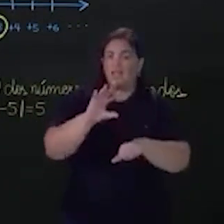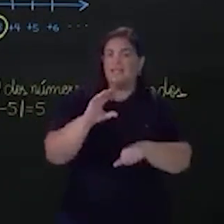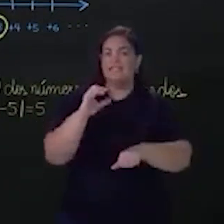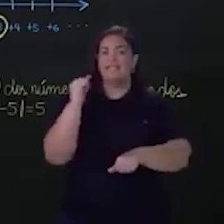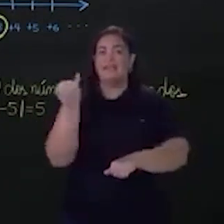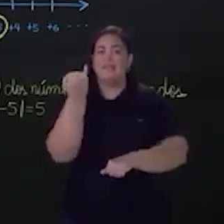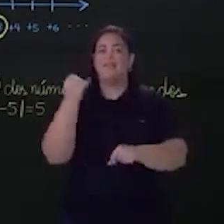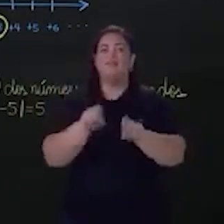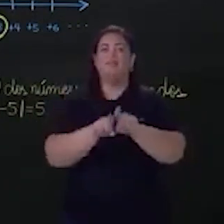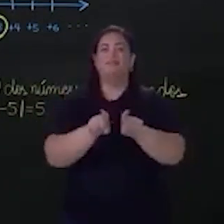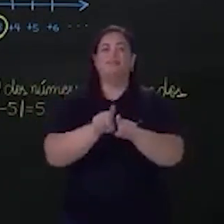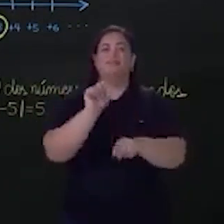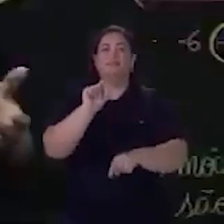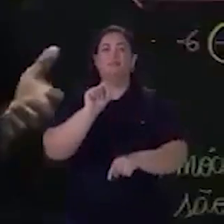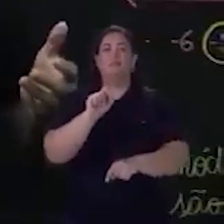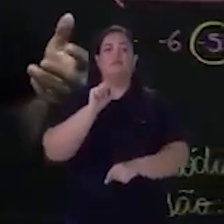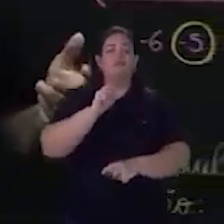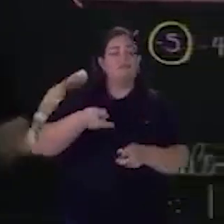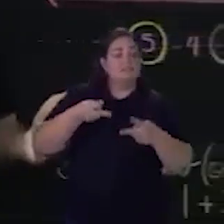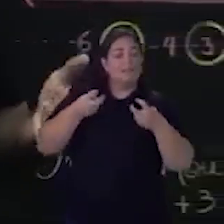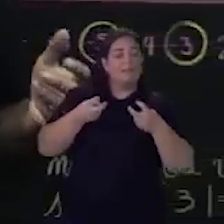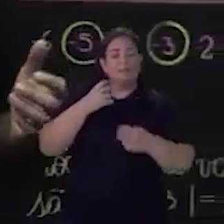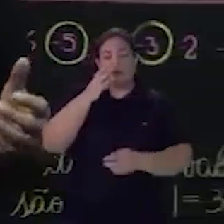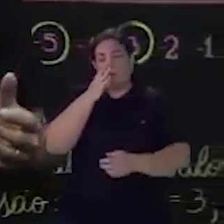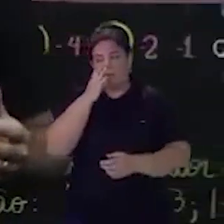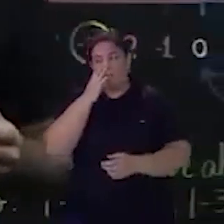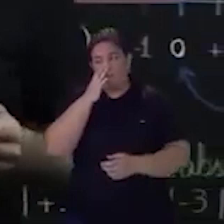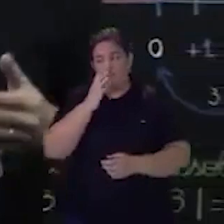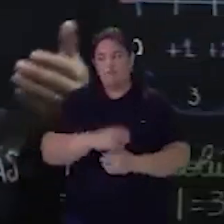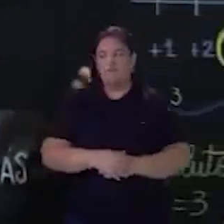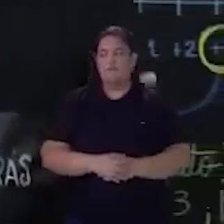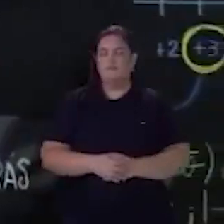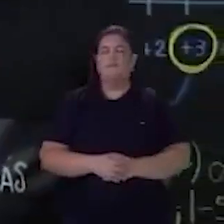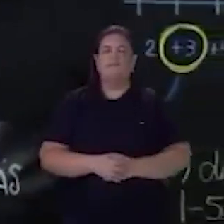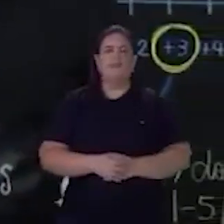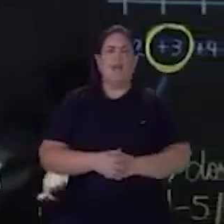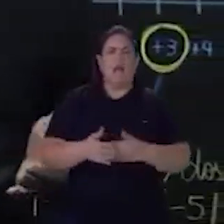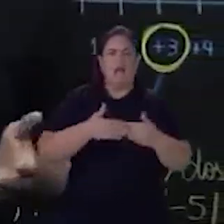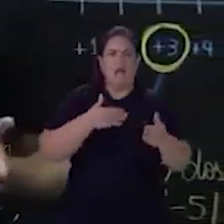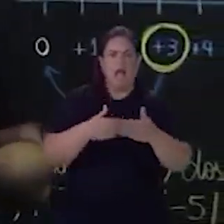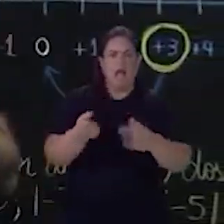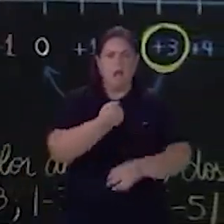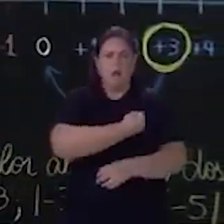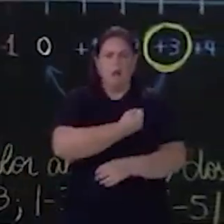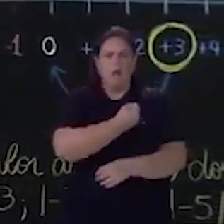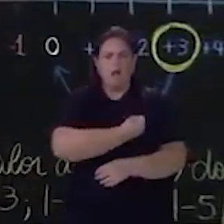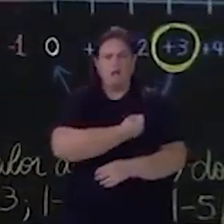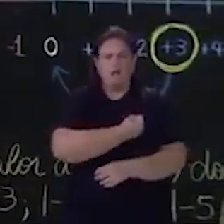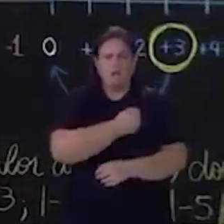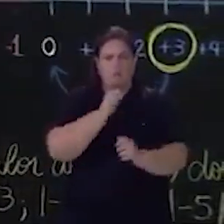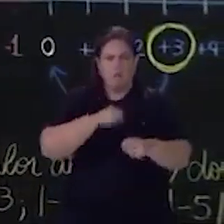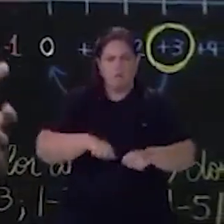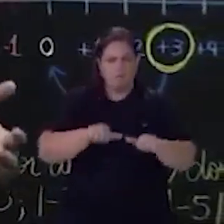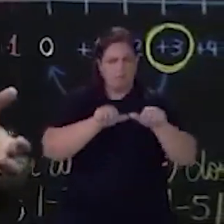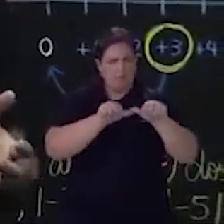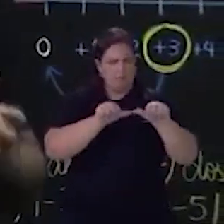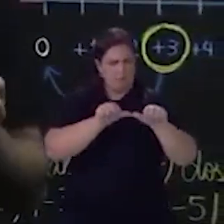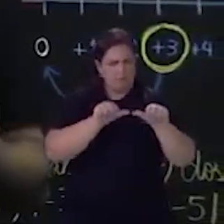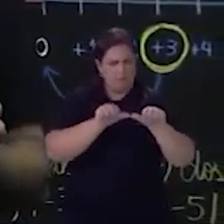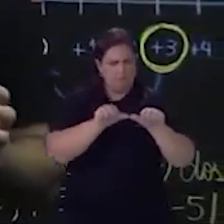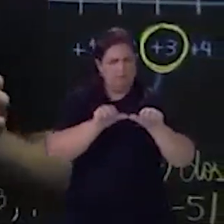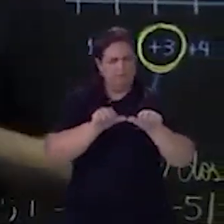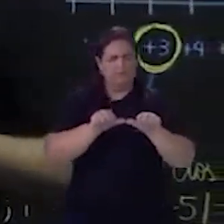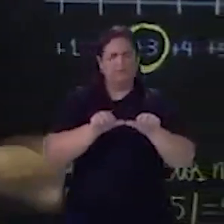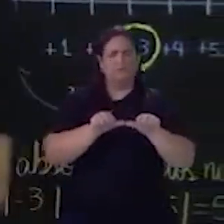para você verificar se, de repente, dois números quaisquer podem ser considerados opostos ou